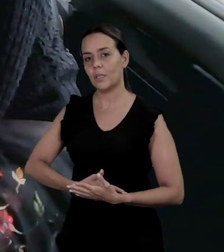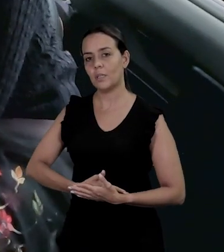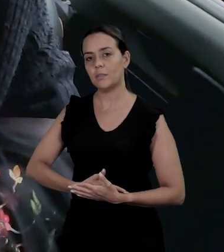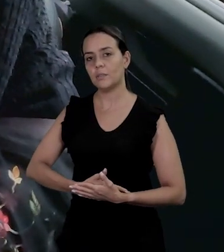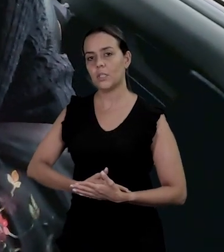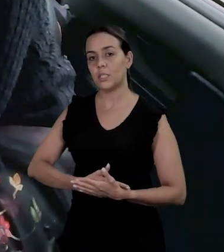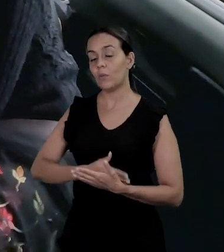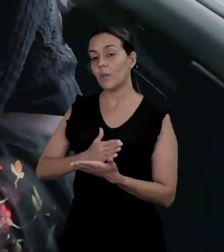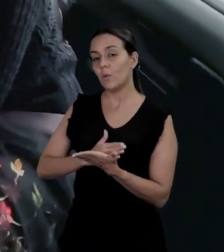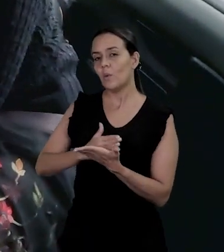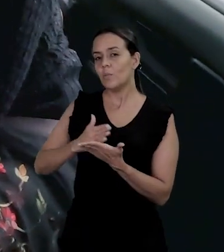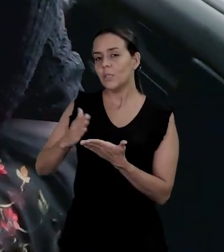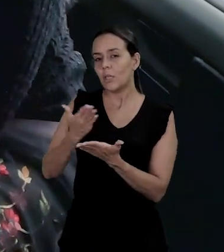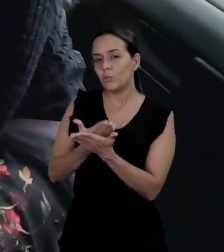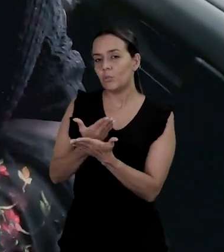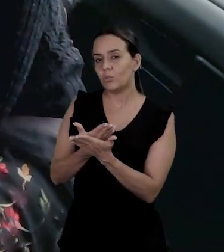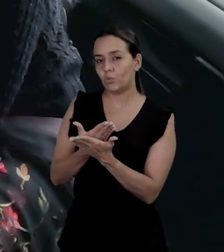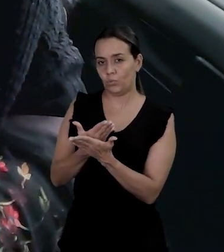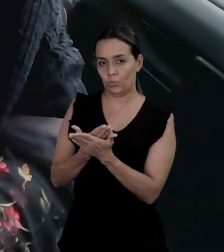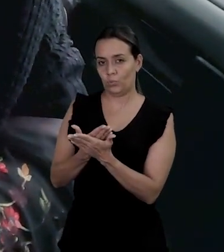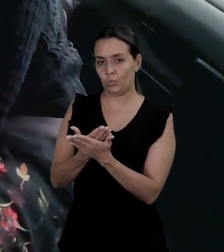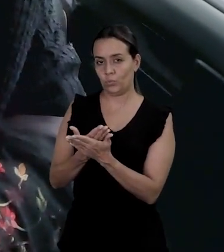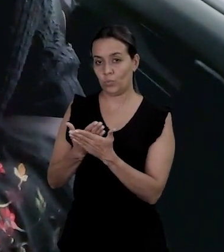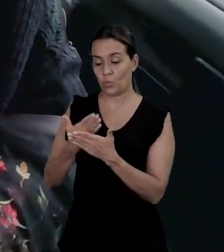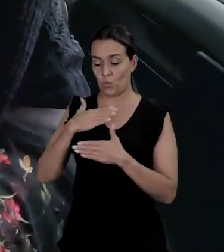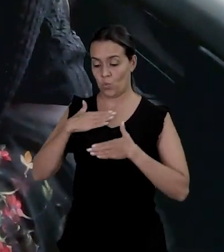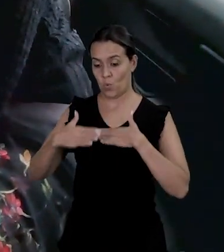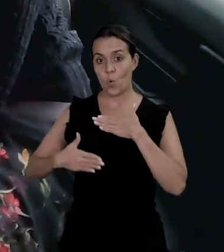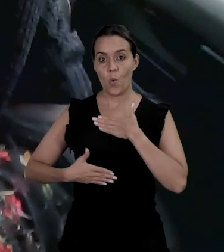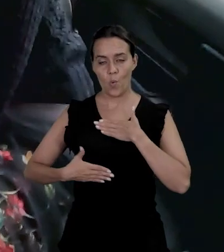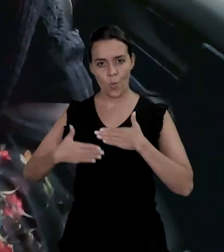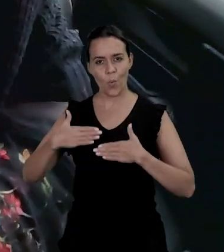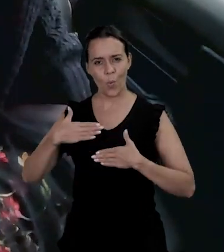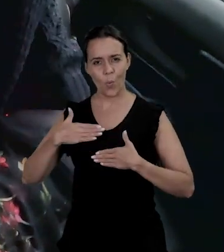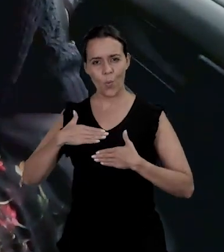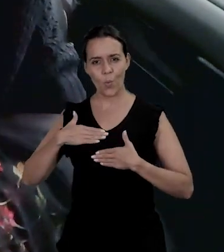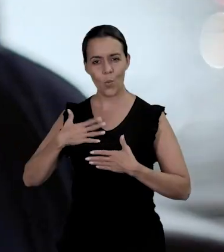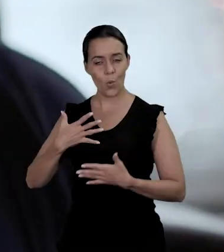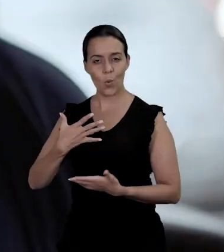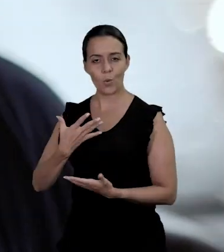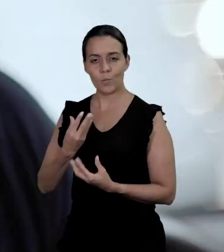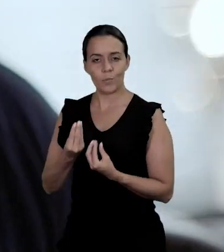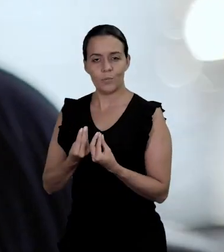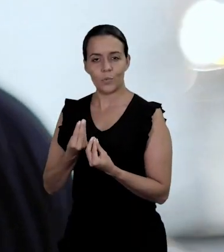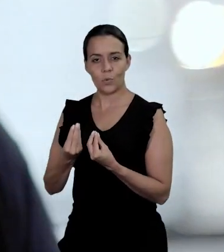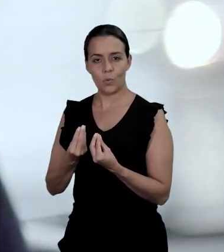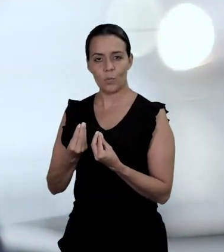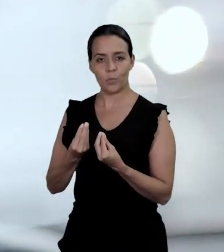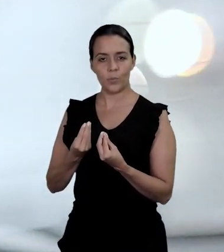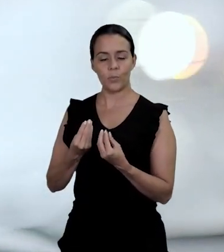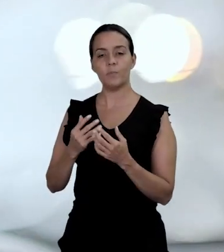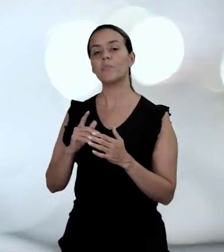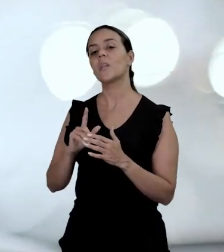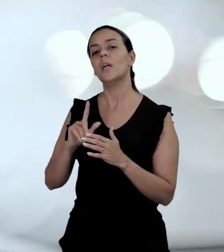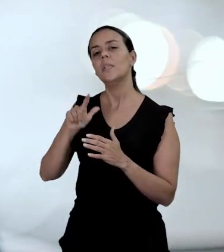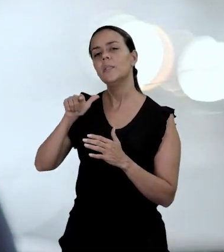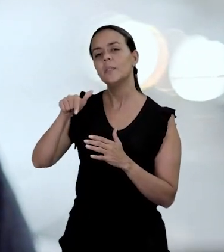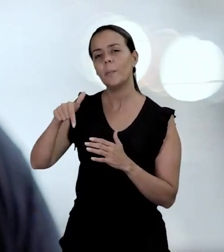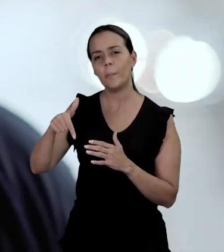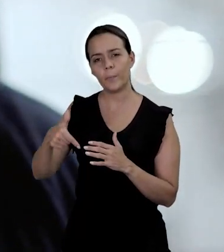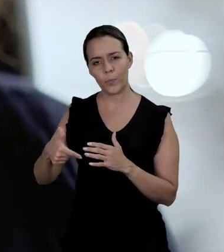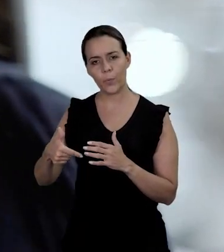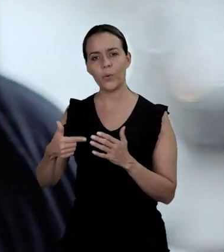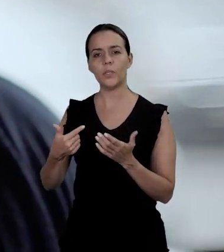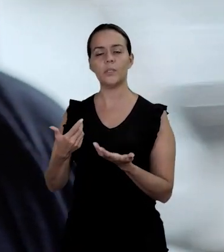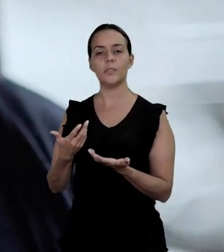Isso vai formar ali a perspectiva da teologia do corpo. Em 2000, a Igreja Católica ela lança